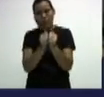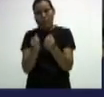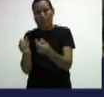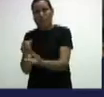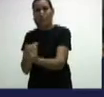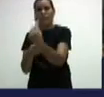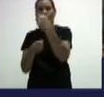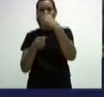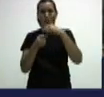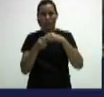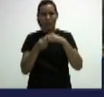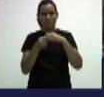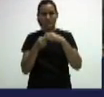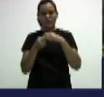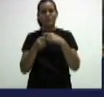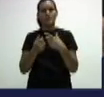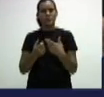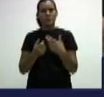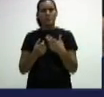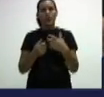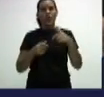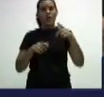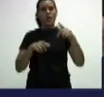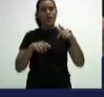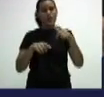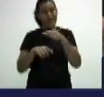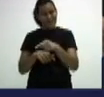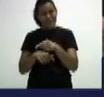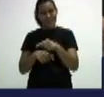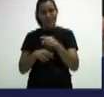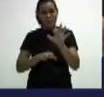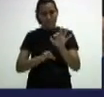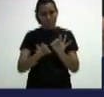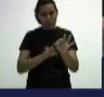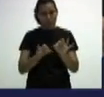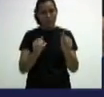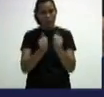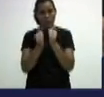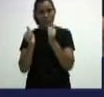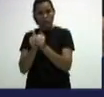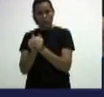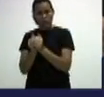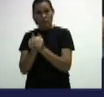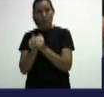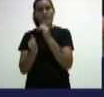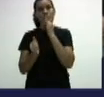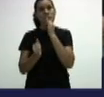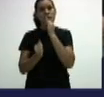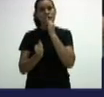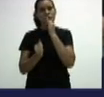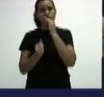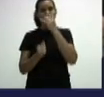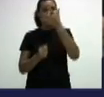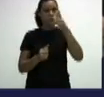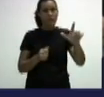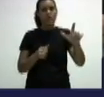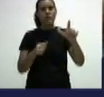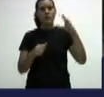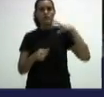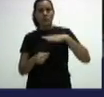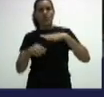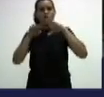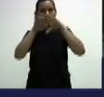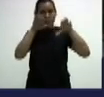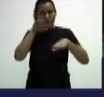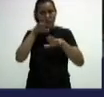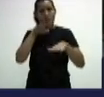Viva, isso é importante. A identidade. E servir de exemplo para outras regiões da Baixada Santista, de fora da Baixada Santista, não, inclusive, que façam sugiro. O mesmo. Né? E a